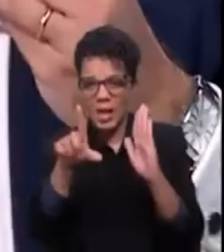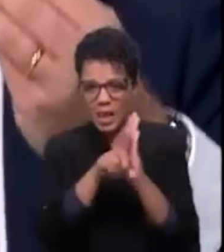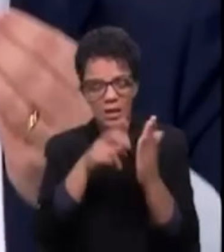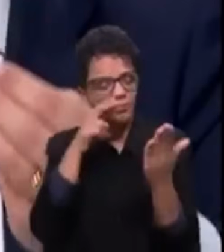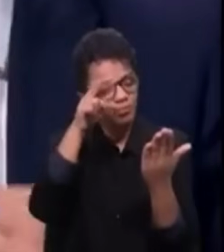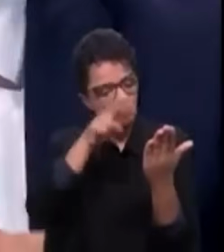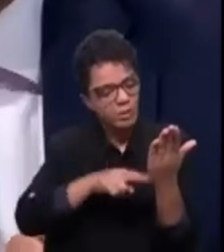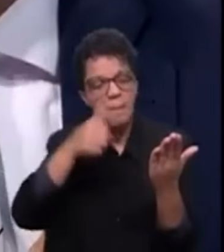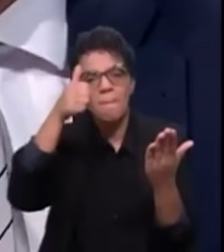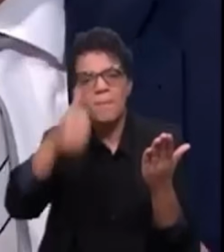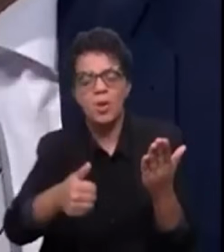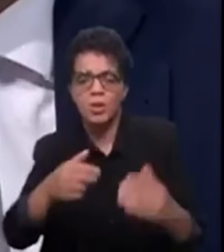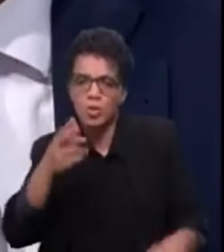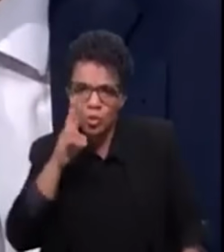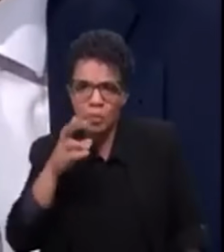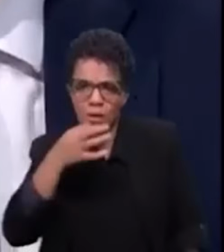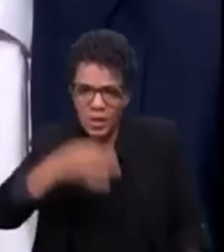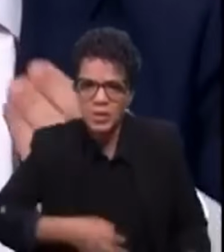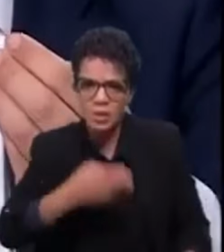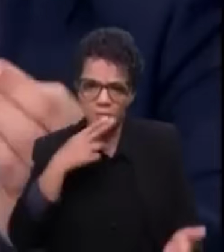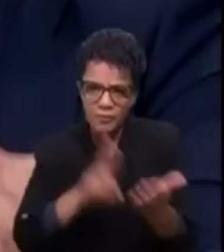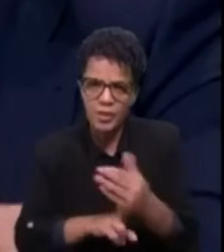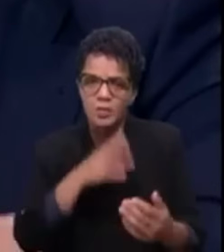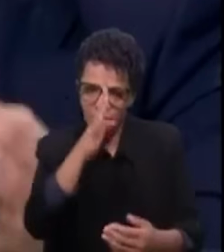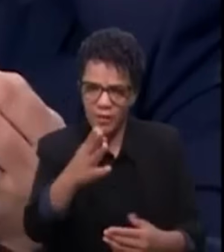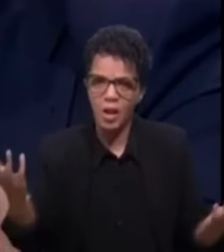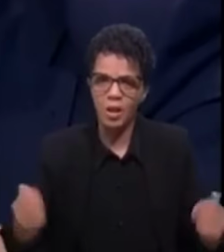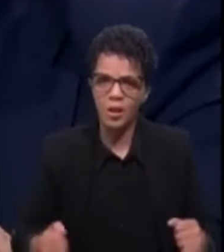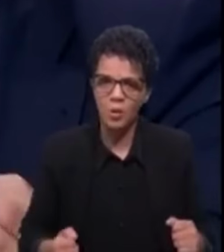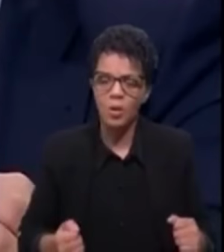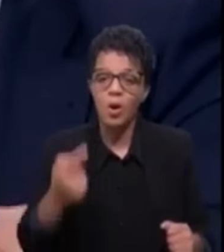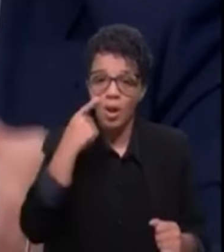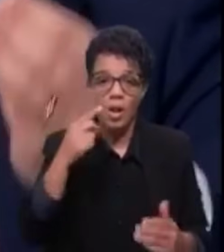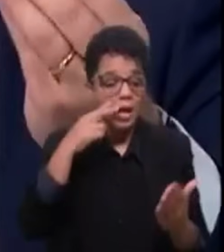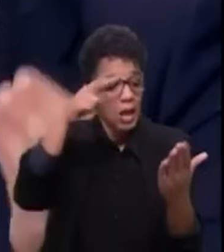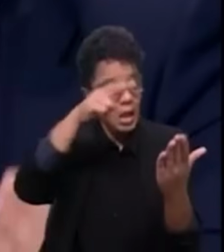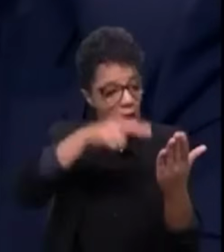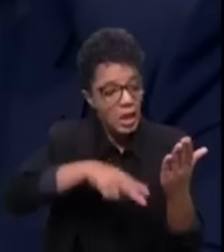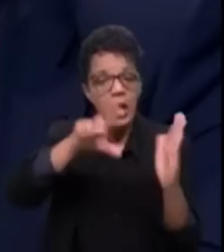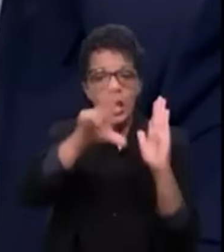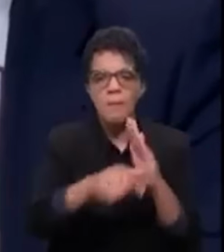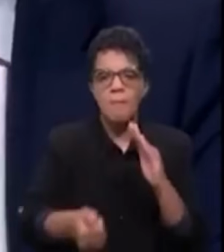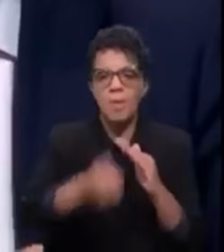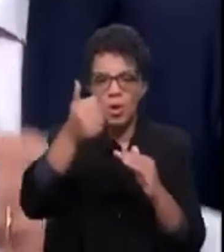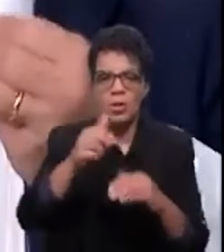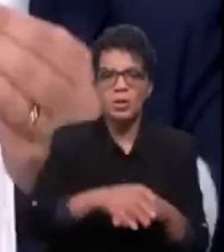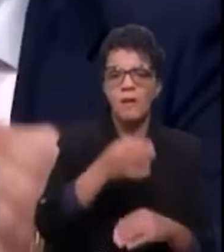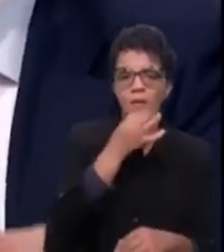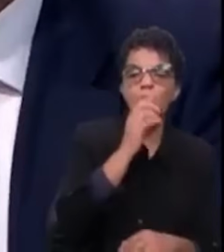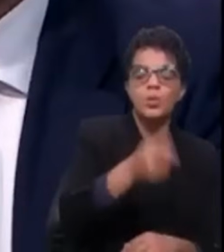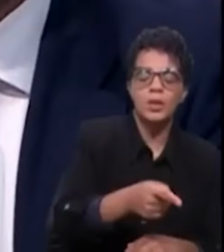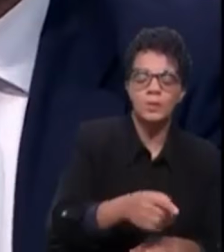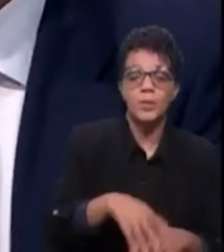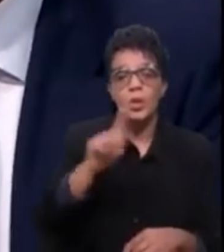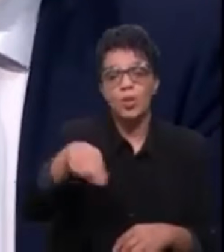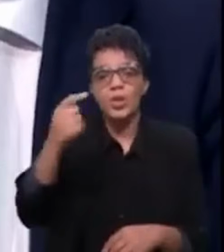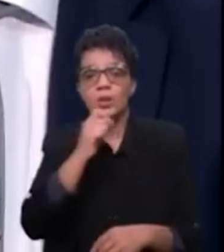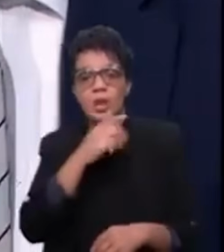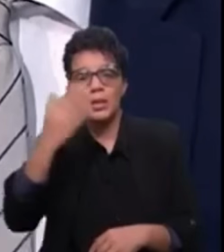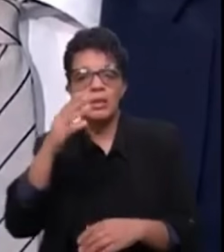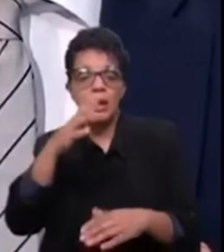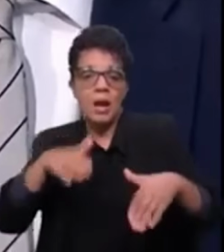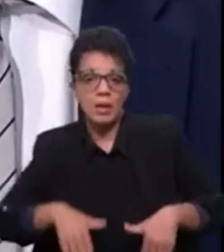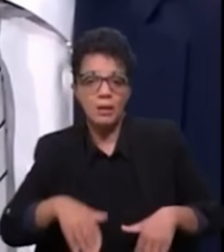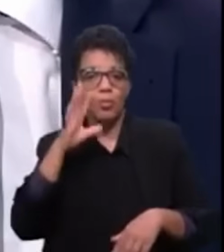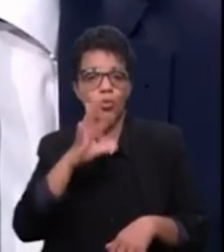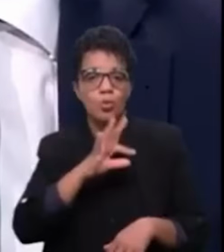melhor desculp lá não estou a falar assou ser sincero estoul a dizer vá ver a lei e vai ver que há Unos podem ser outros podem ter direito à greve e